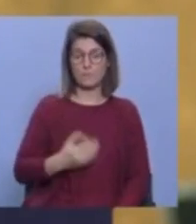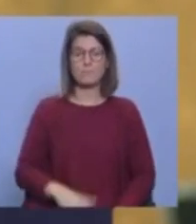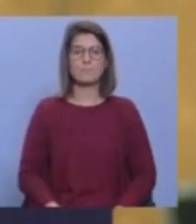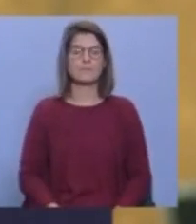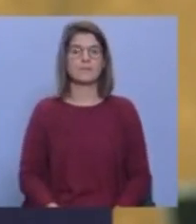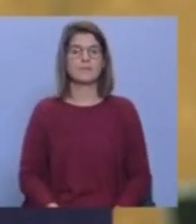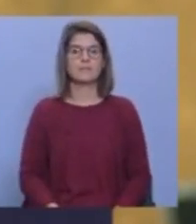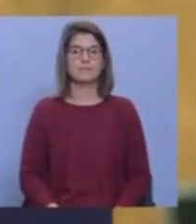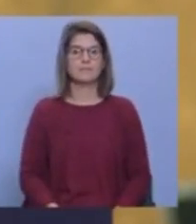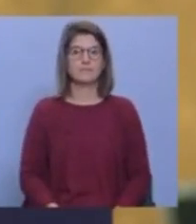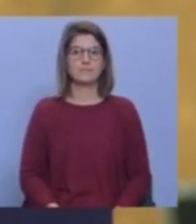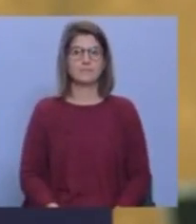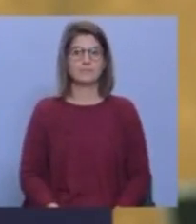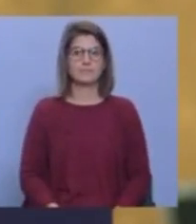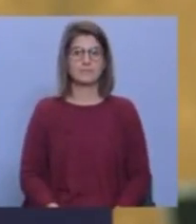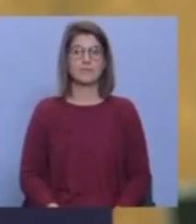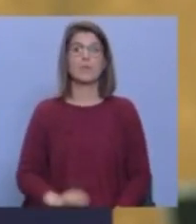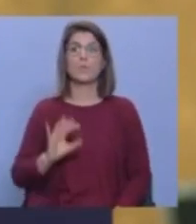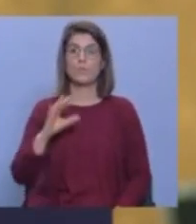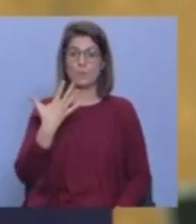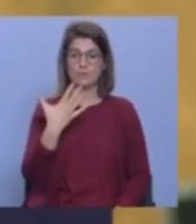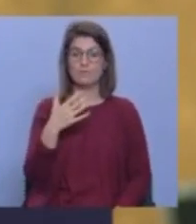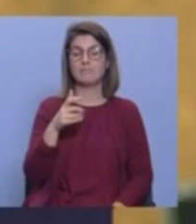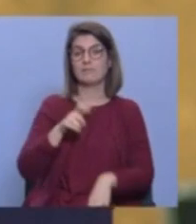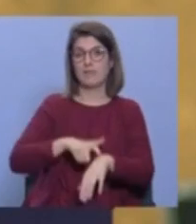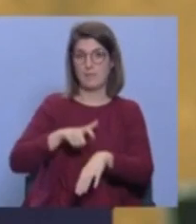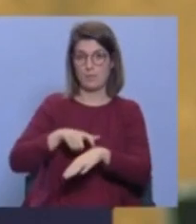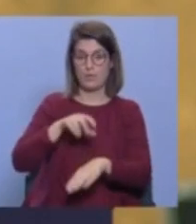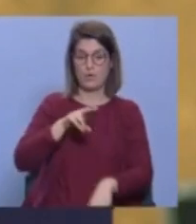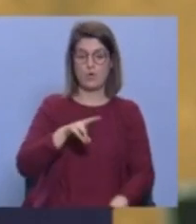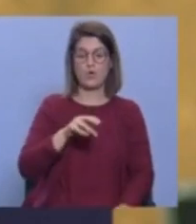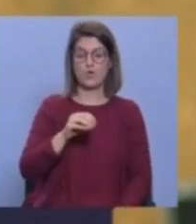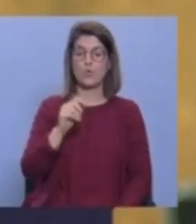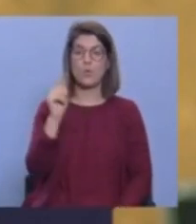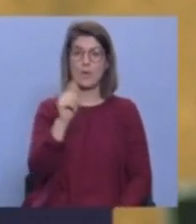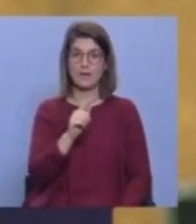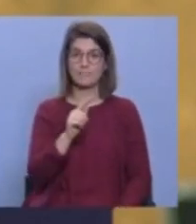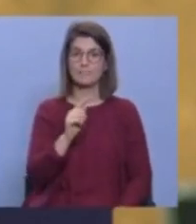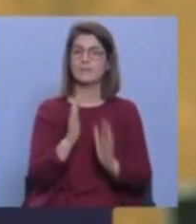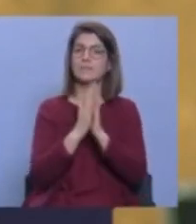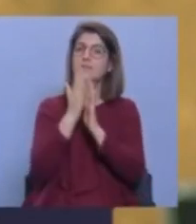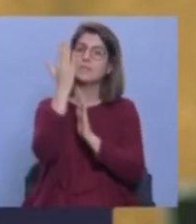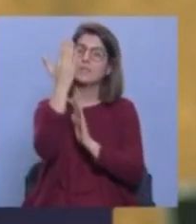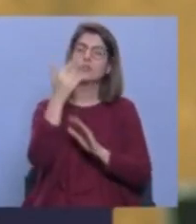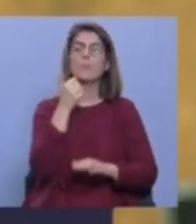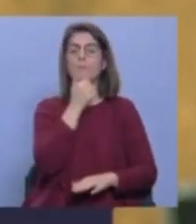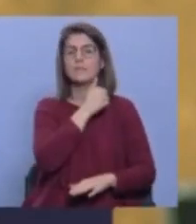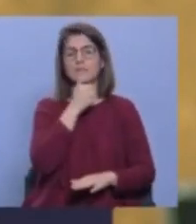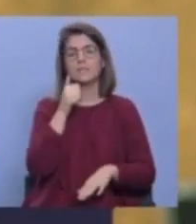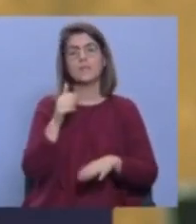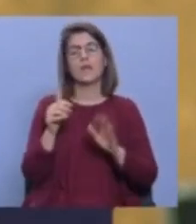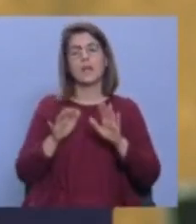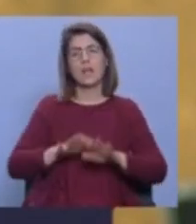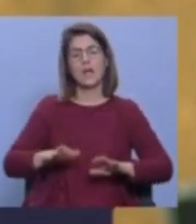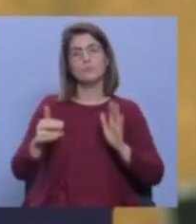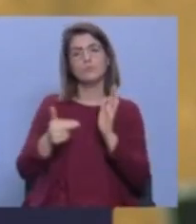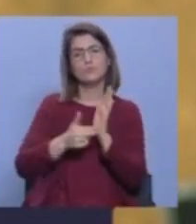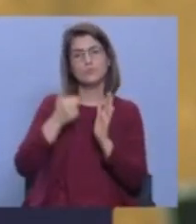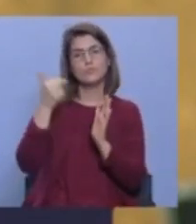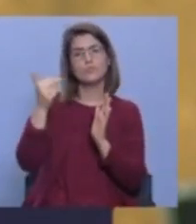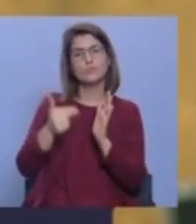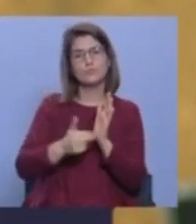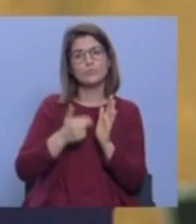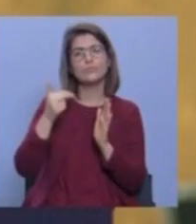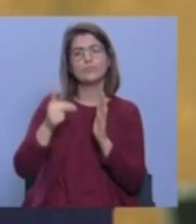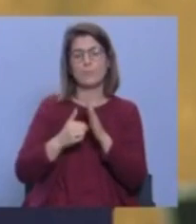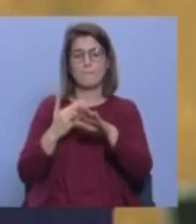quando, nos dias de Noé, Deus esperava com paciência enquanto se construía